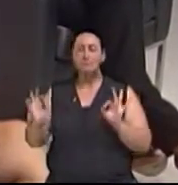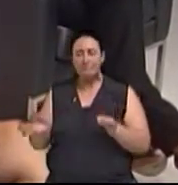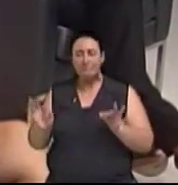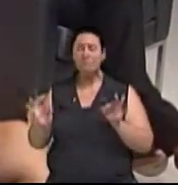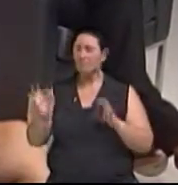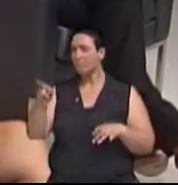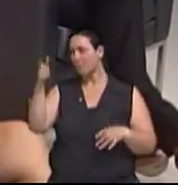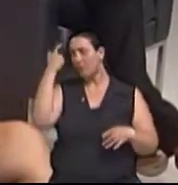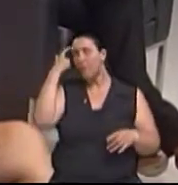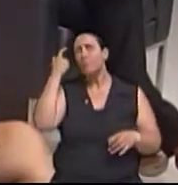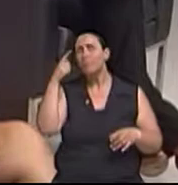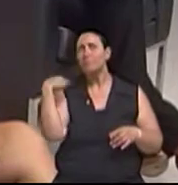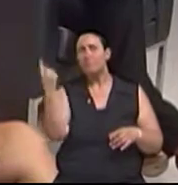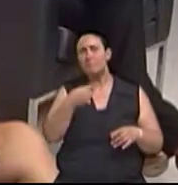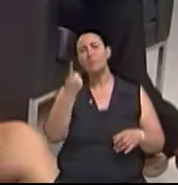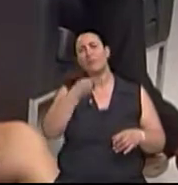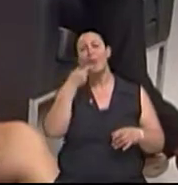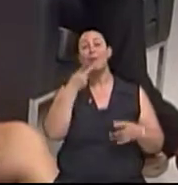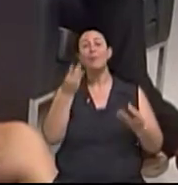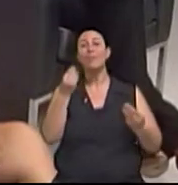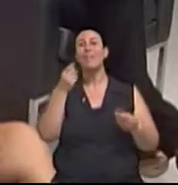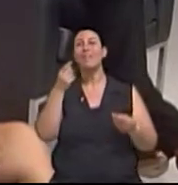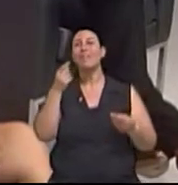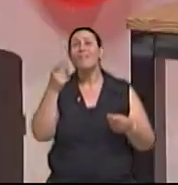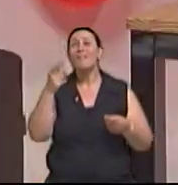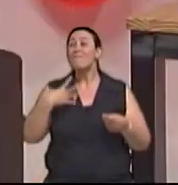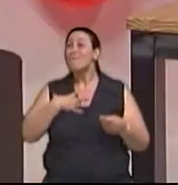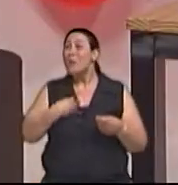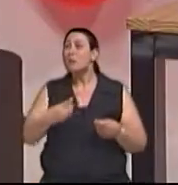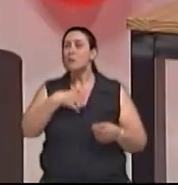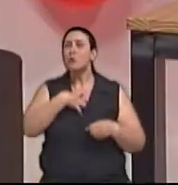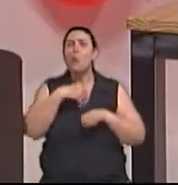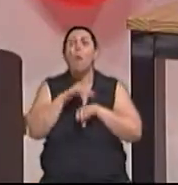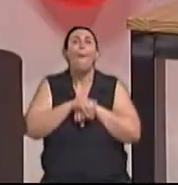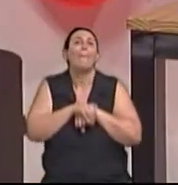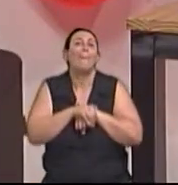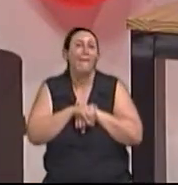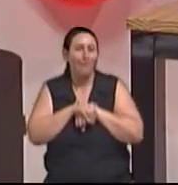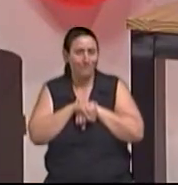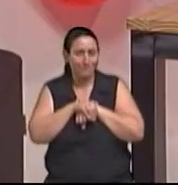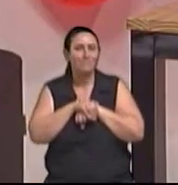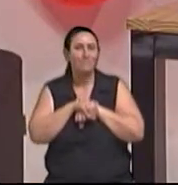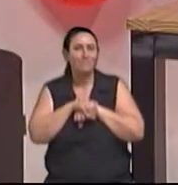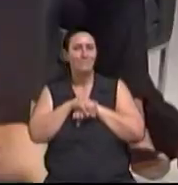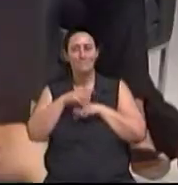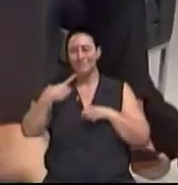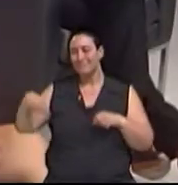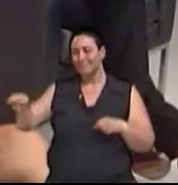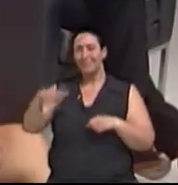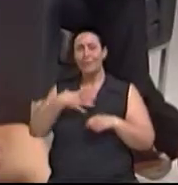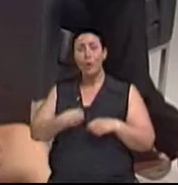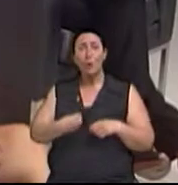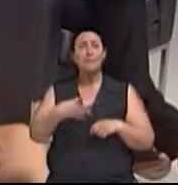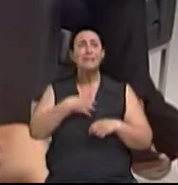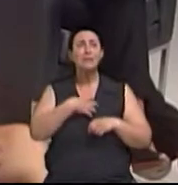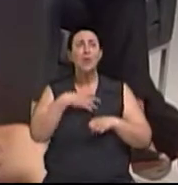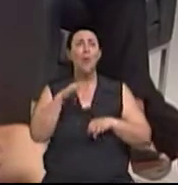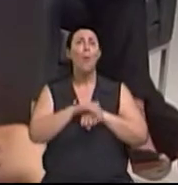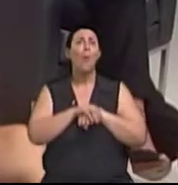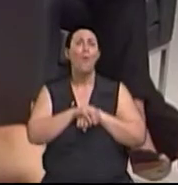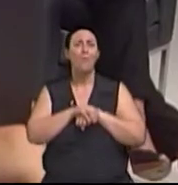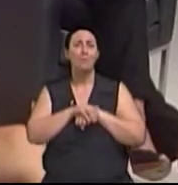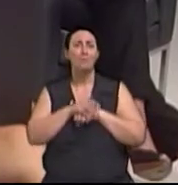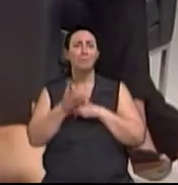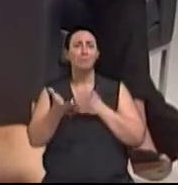trazem essa questão da culpa e a senhora falou né antes a questão da culpa dos filhos quer dizer os filhos muitas vezes T